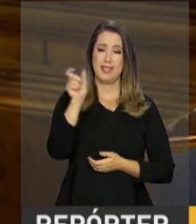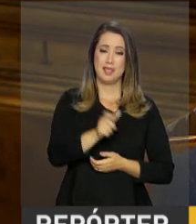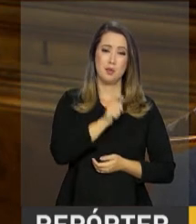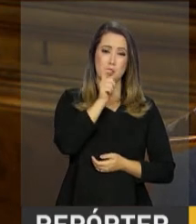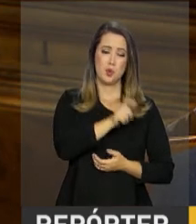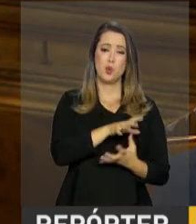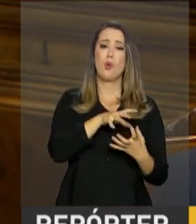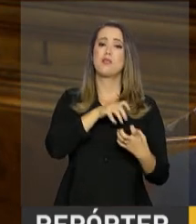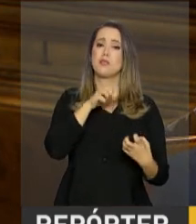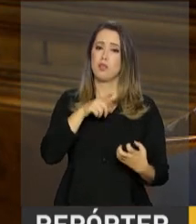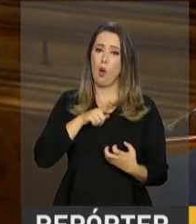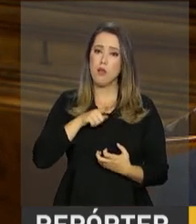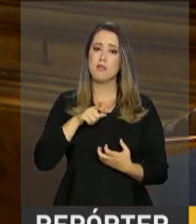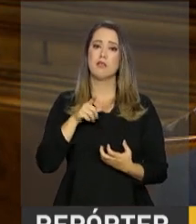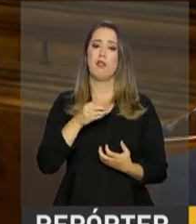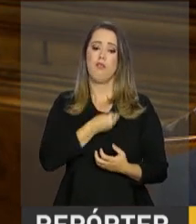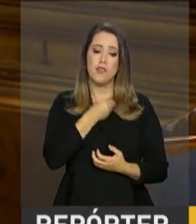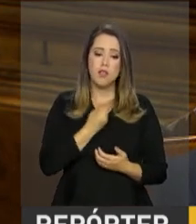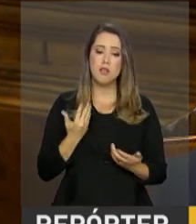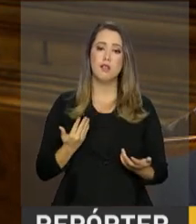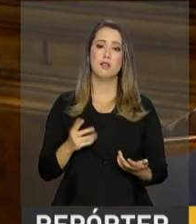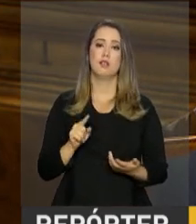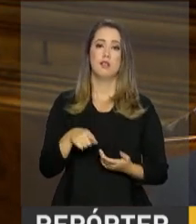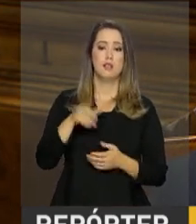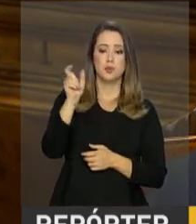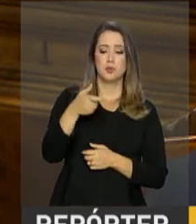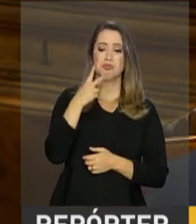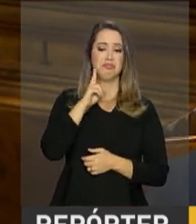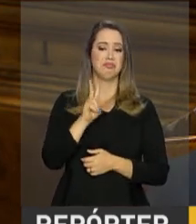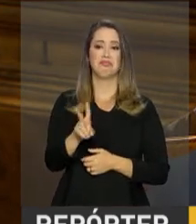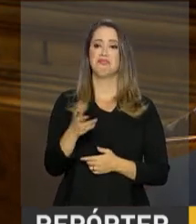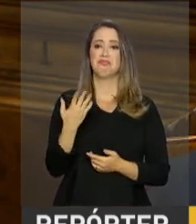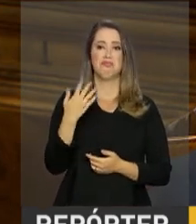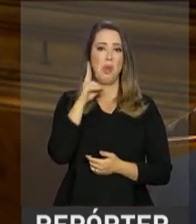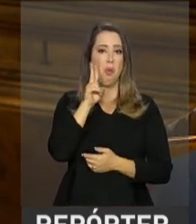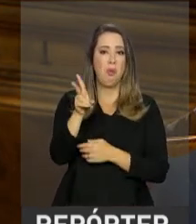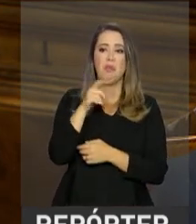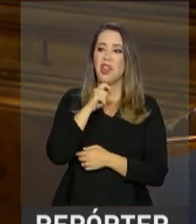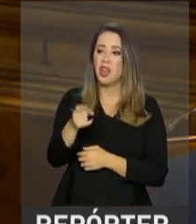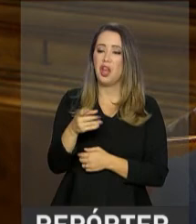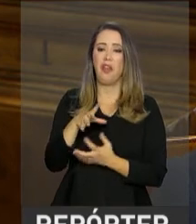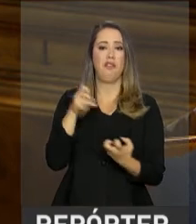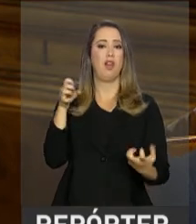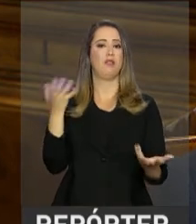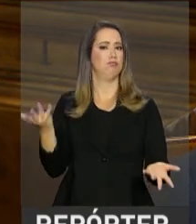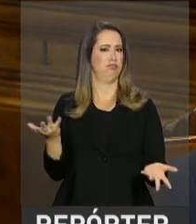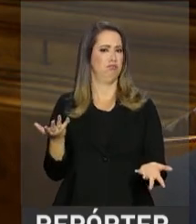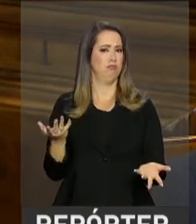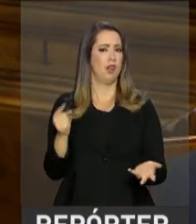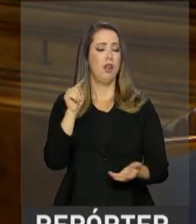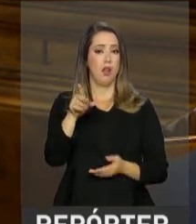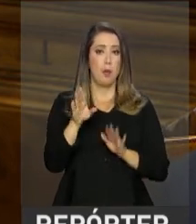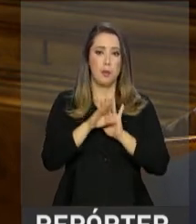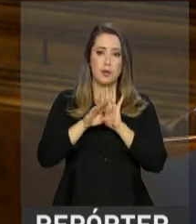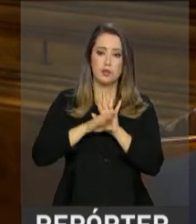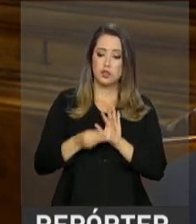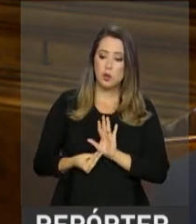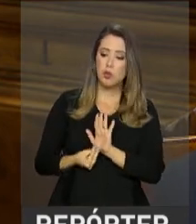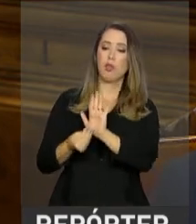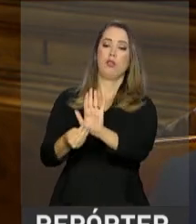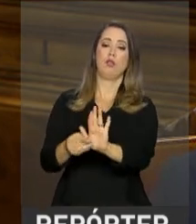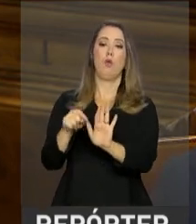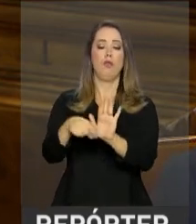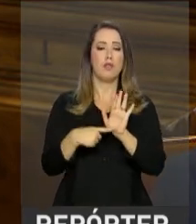pessoas existem, na verdade. Elas acabam se tornando invisíveis. E a ideia desse projeto é justamente dar uma maior visibilidade a